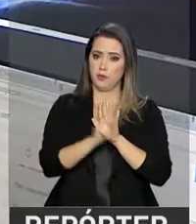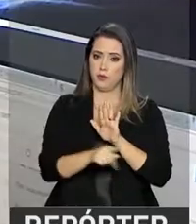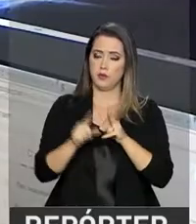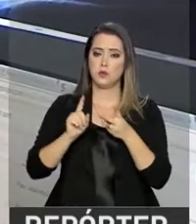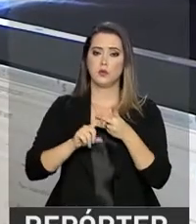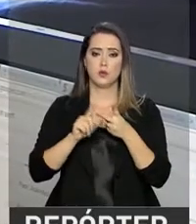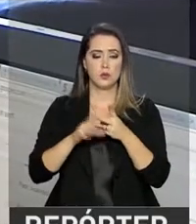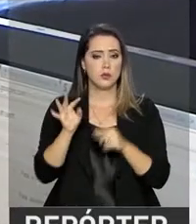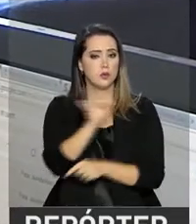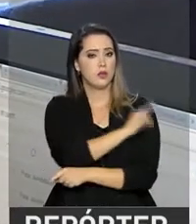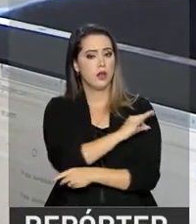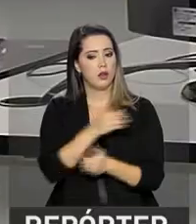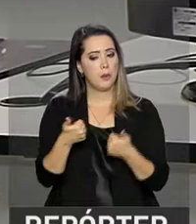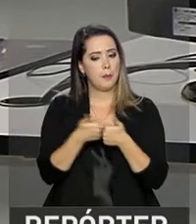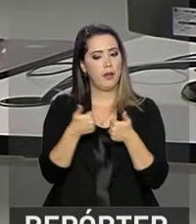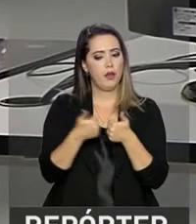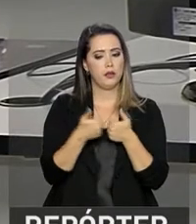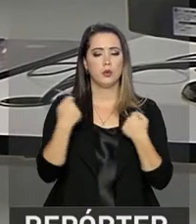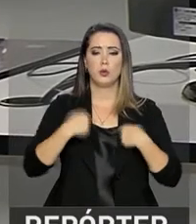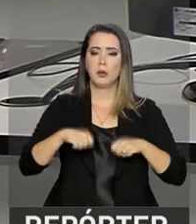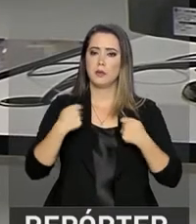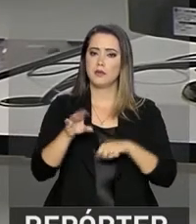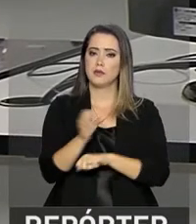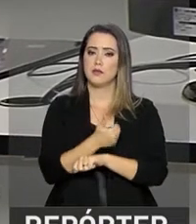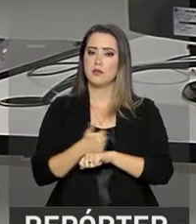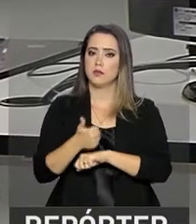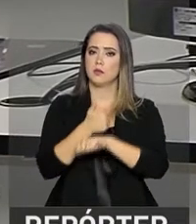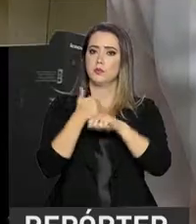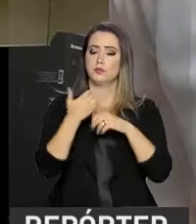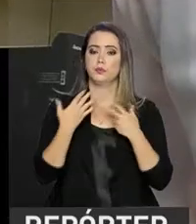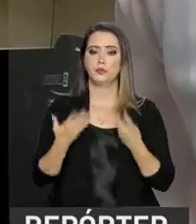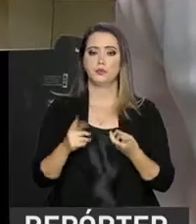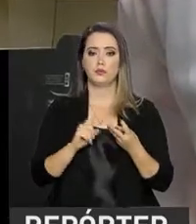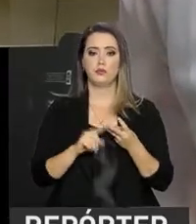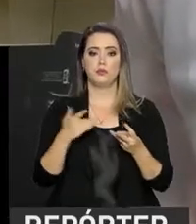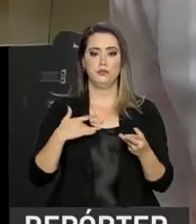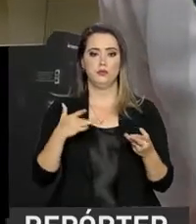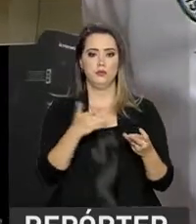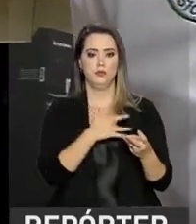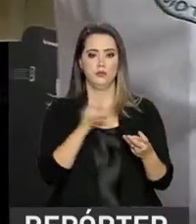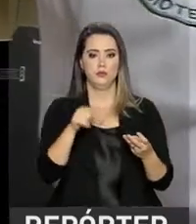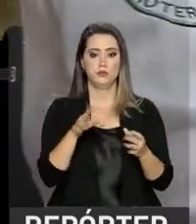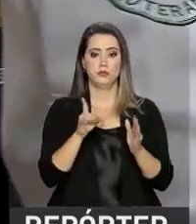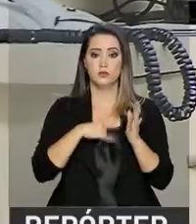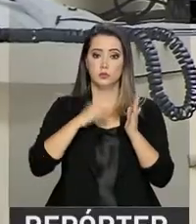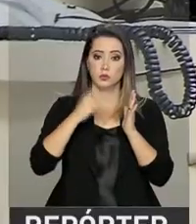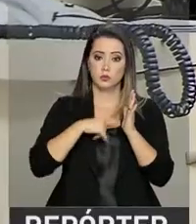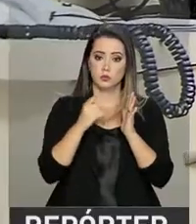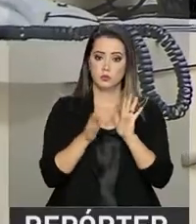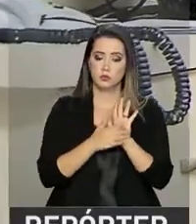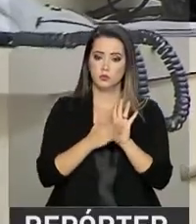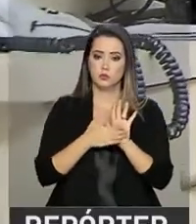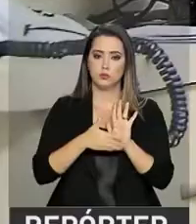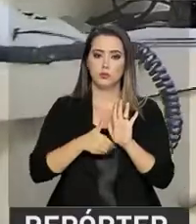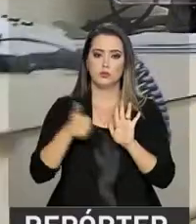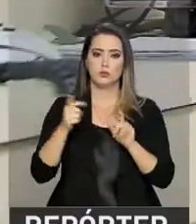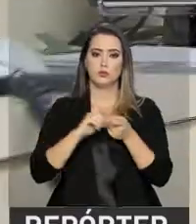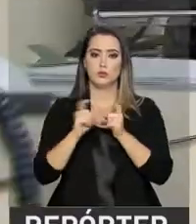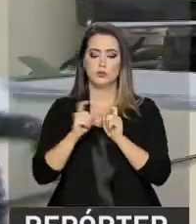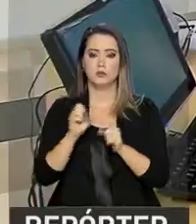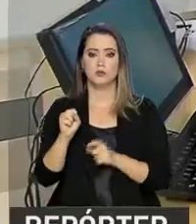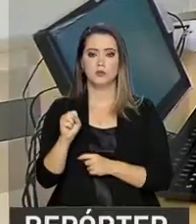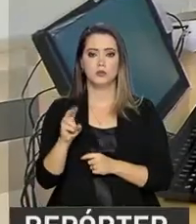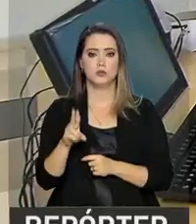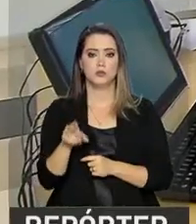no nível técnico mais próximo da necessidade do mercado de trabalho na saúde o documento propõe melhor gestão dos recursos do